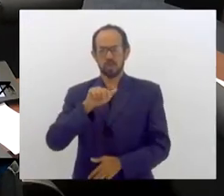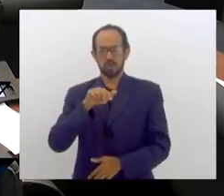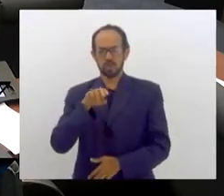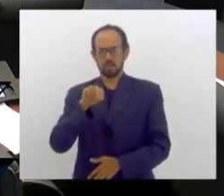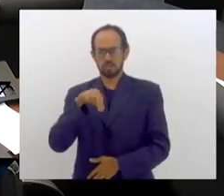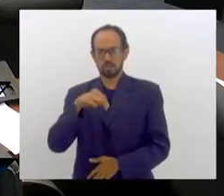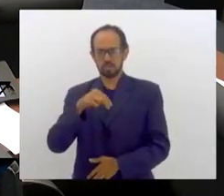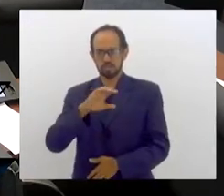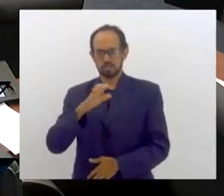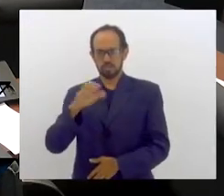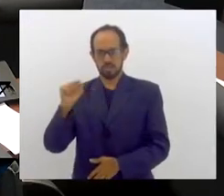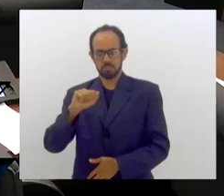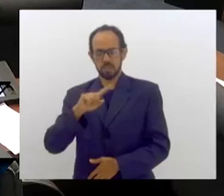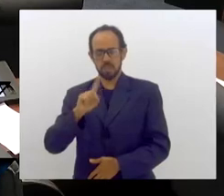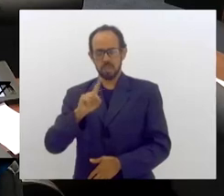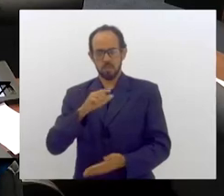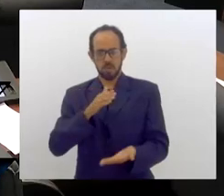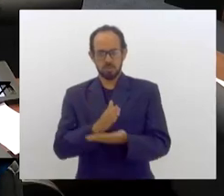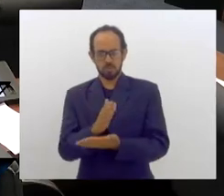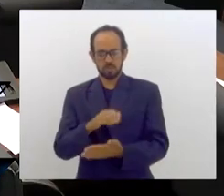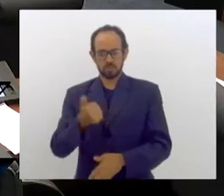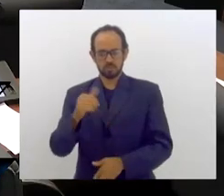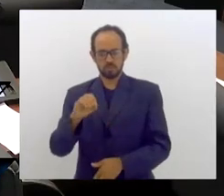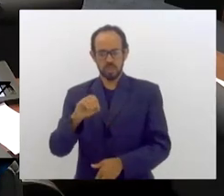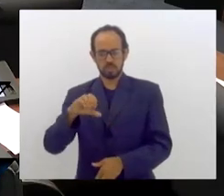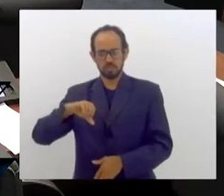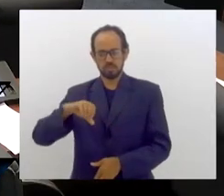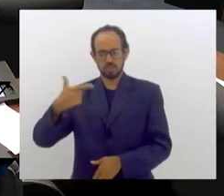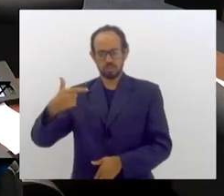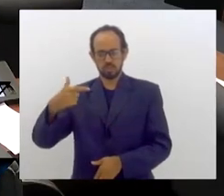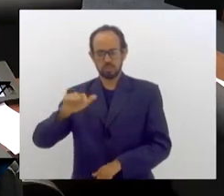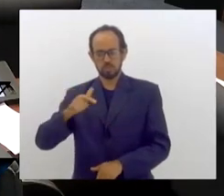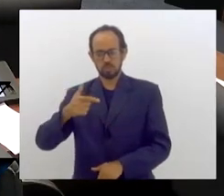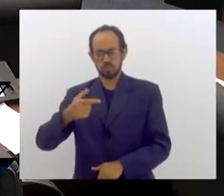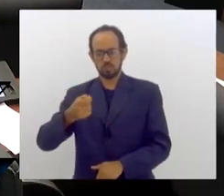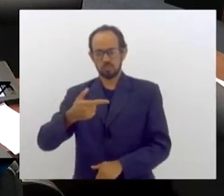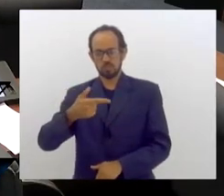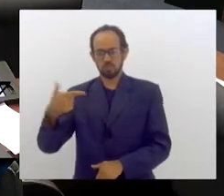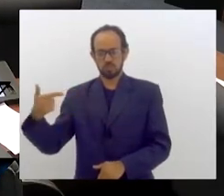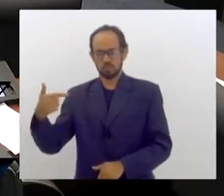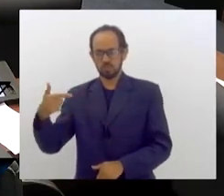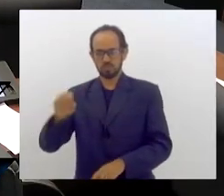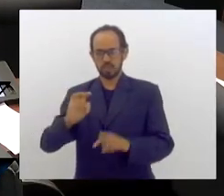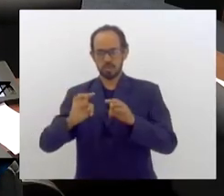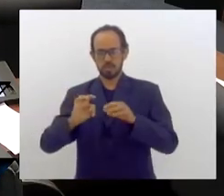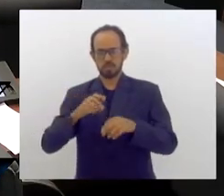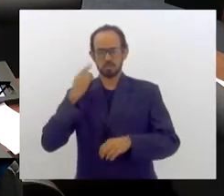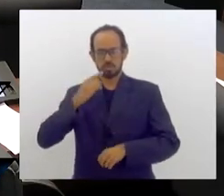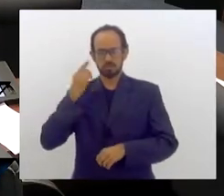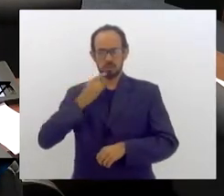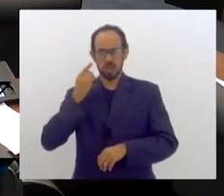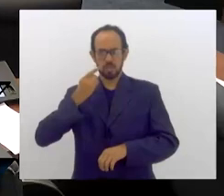não aprovação do projeto 1092 de 2022, para que os deputados